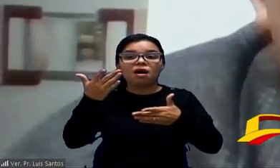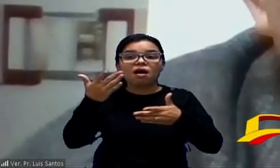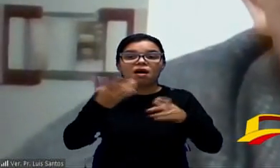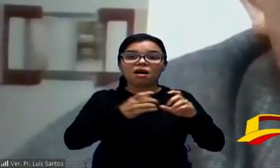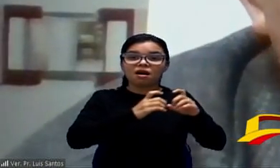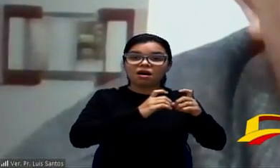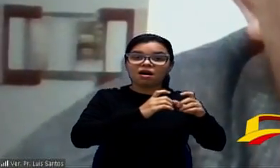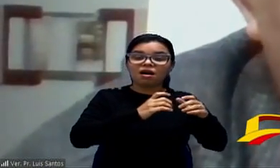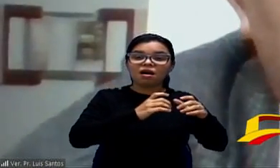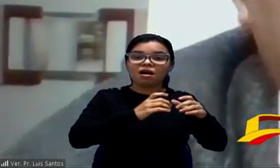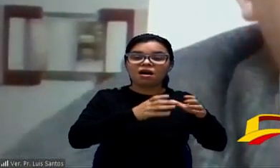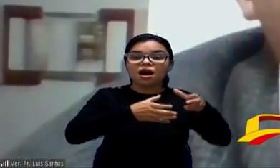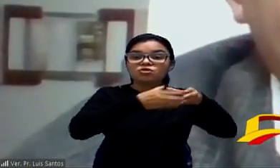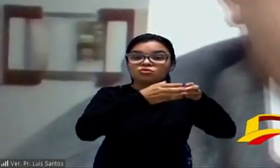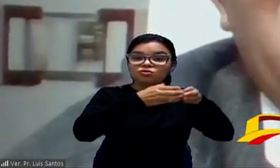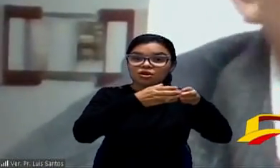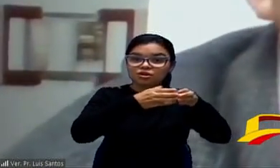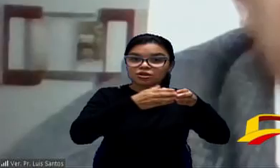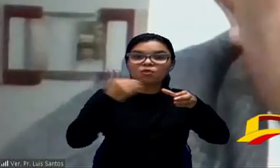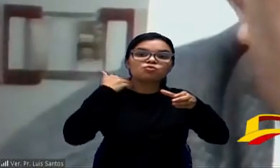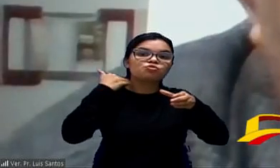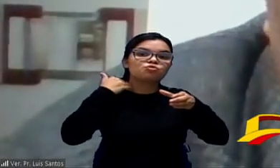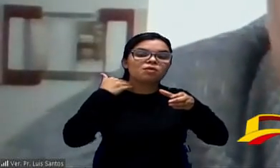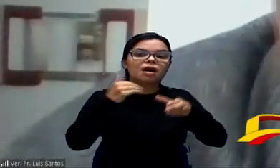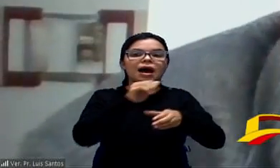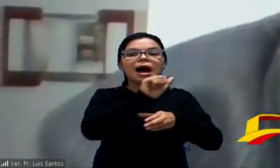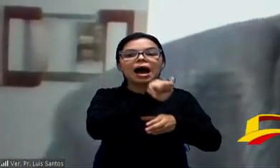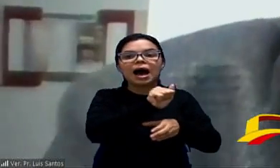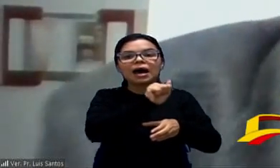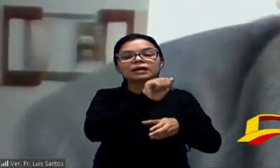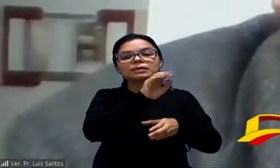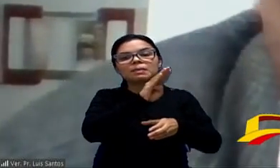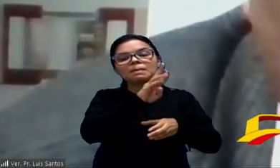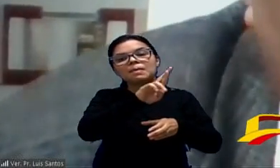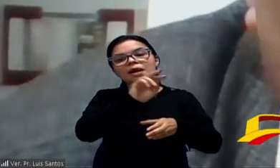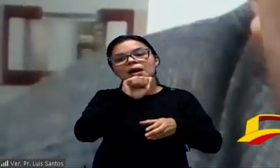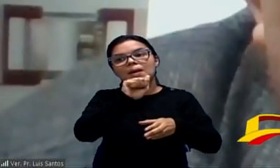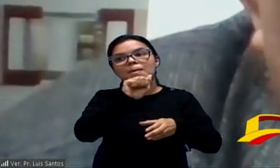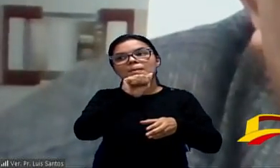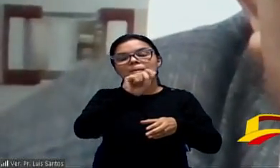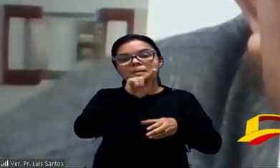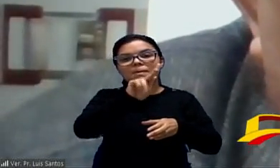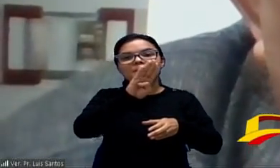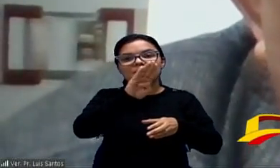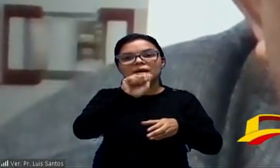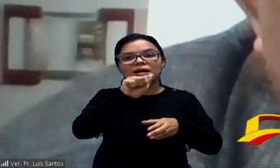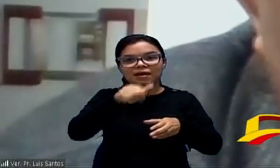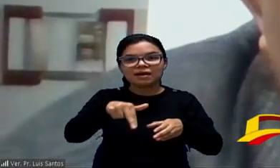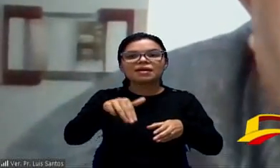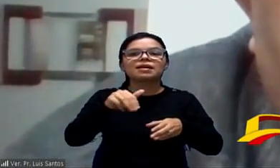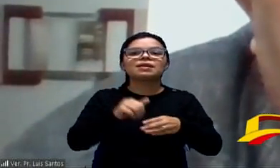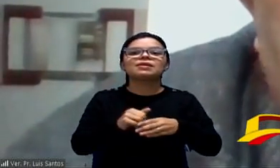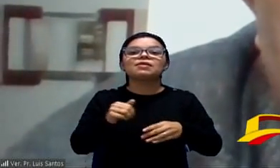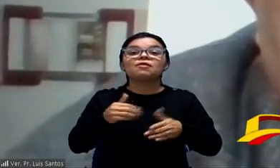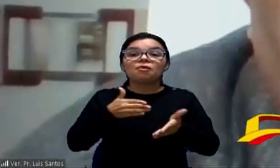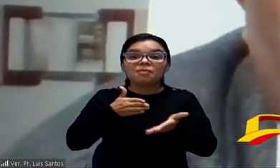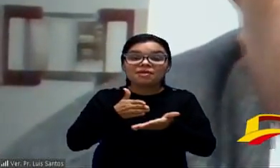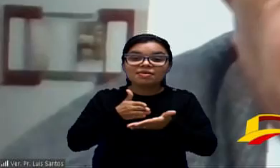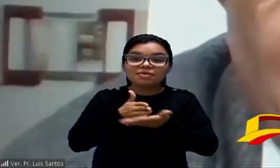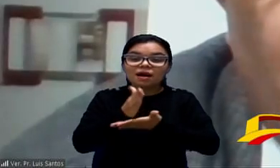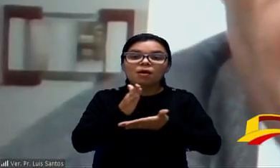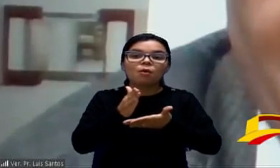o nome, acho que é Abraban, eles vão entrar com a DIMA, vão entrar com recurso e pronto. Então, o ideal é a